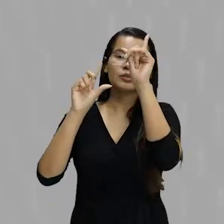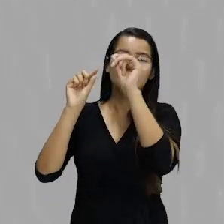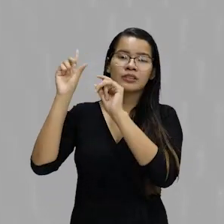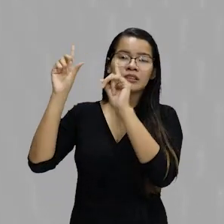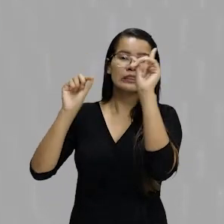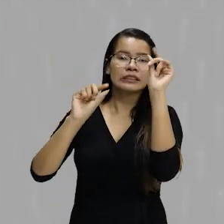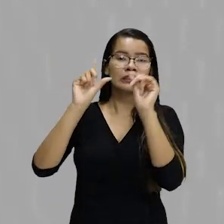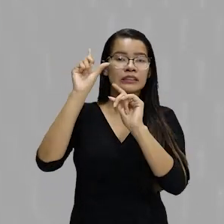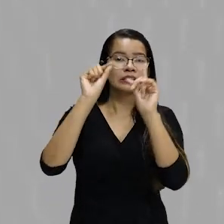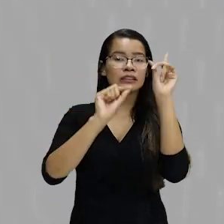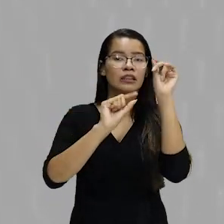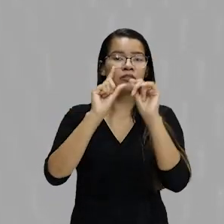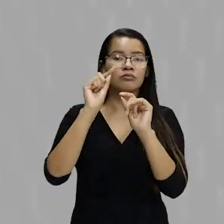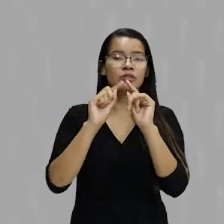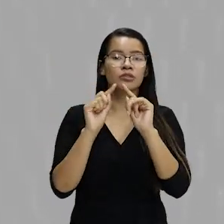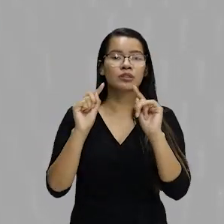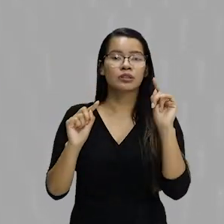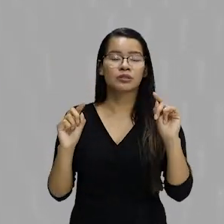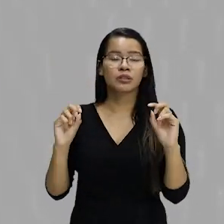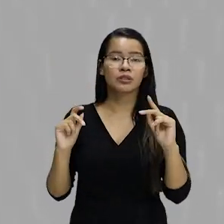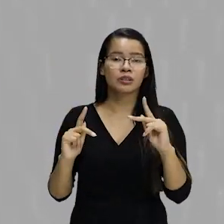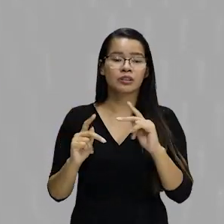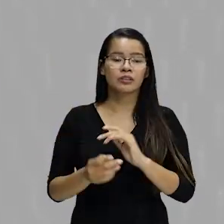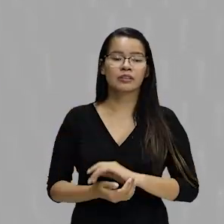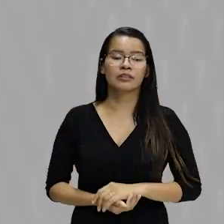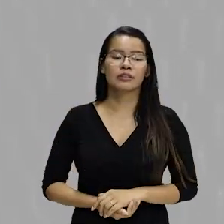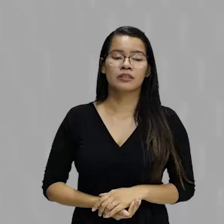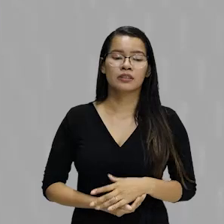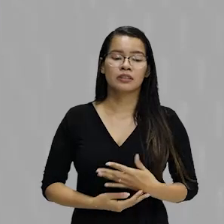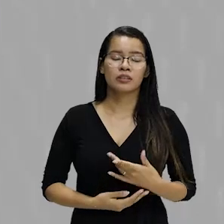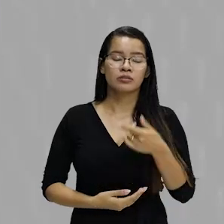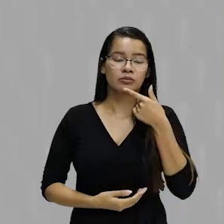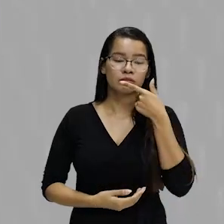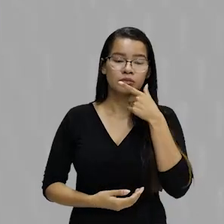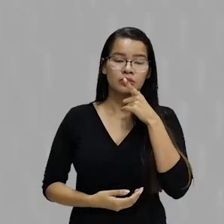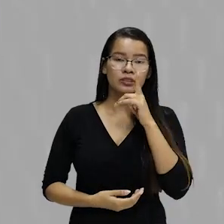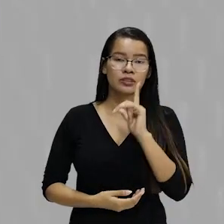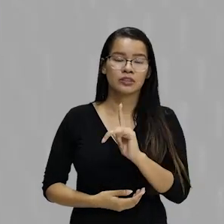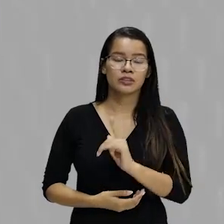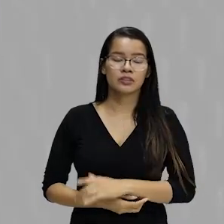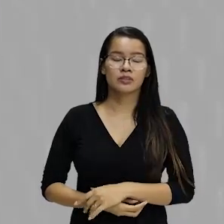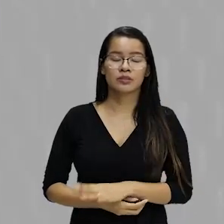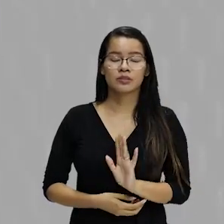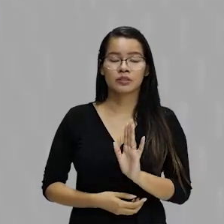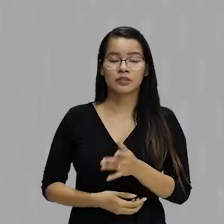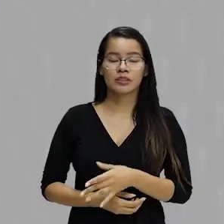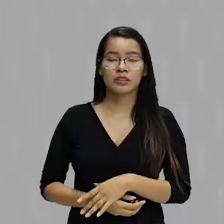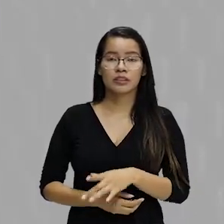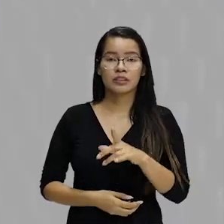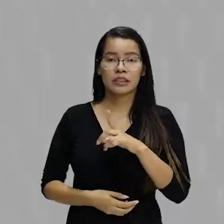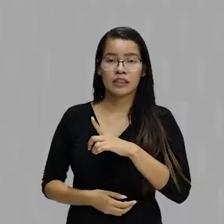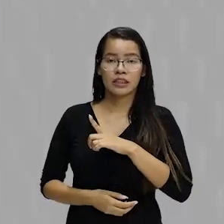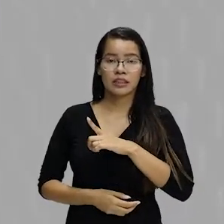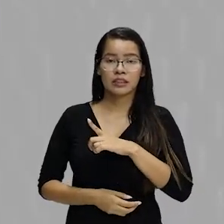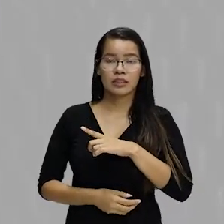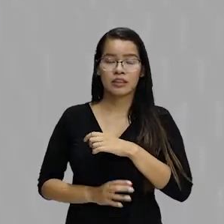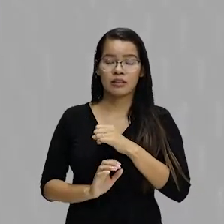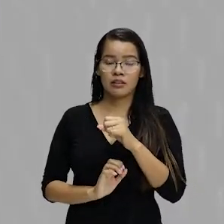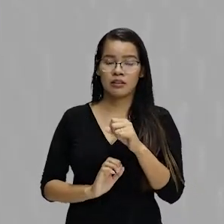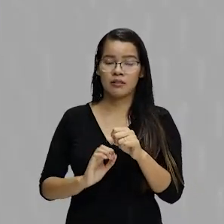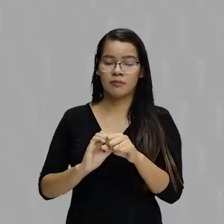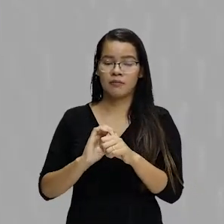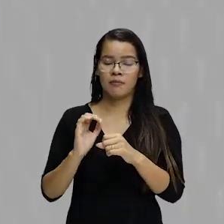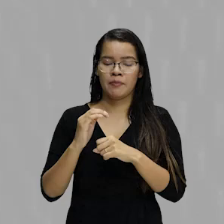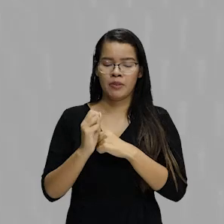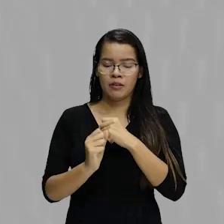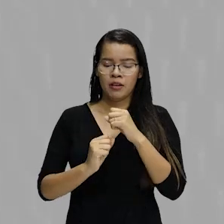suas regularidades, tá ok? Eles conseguiam já ter a duração